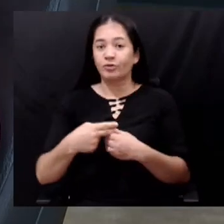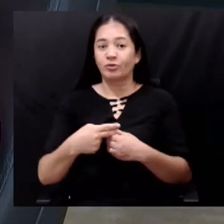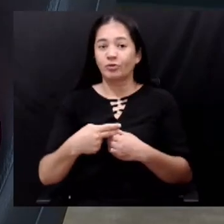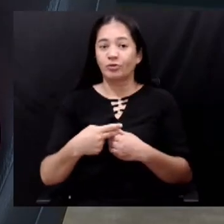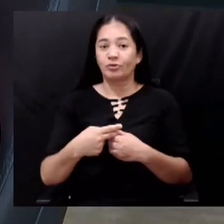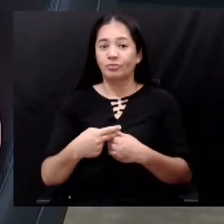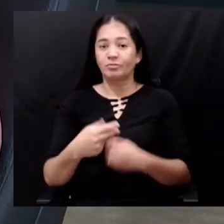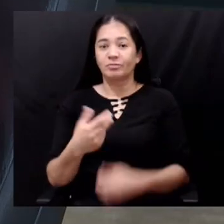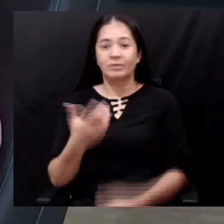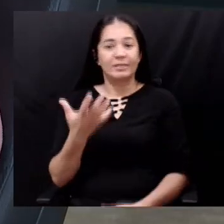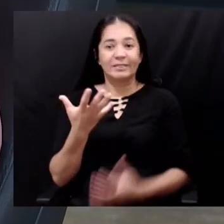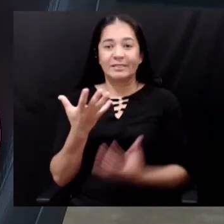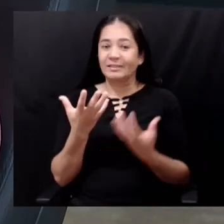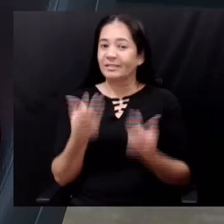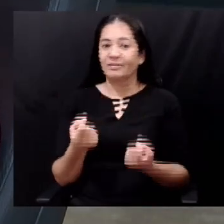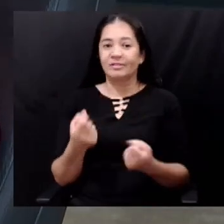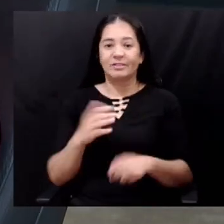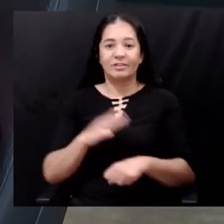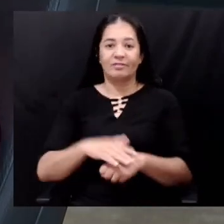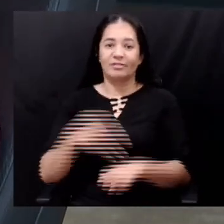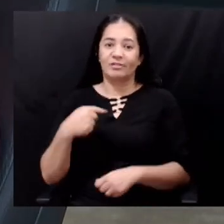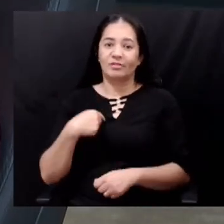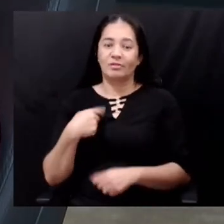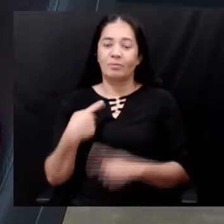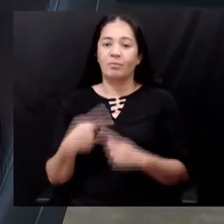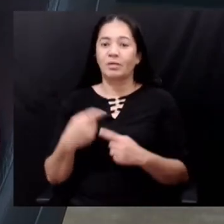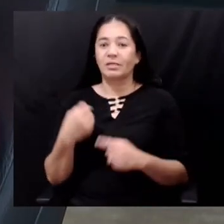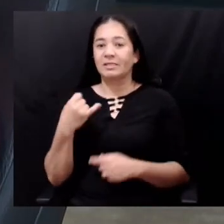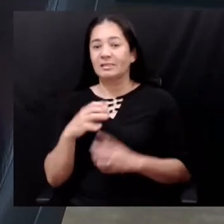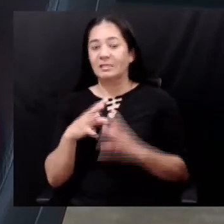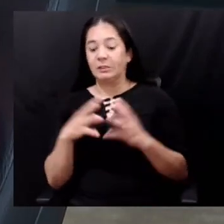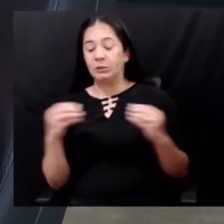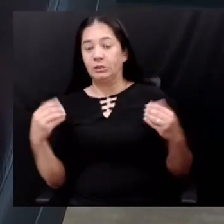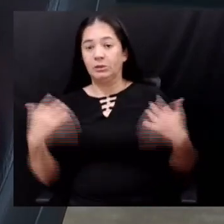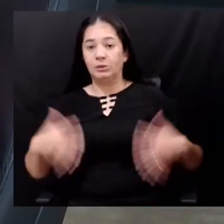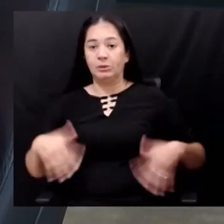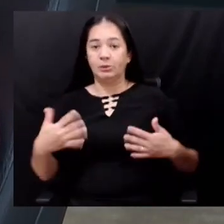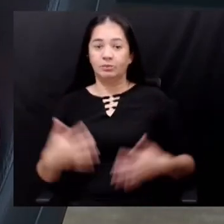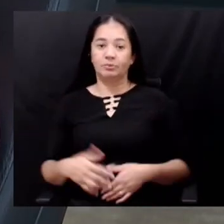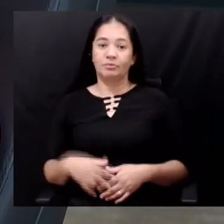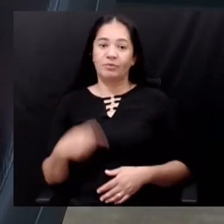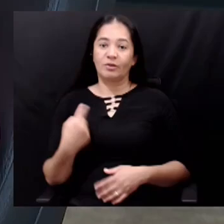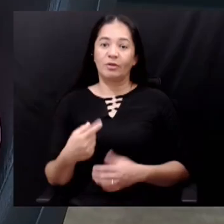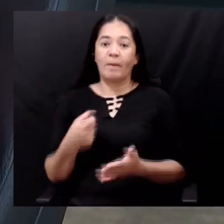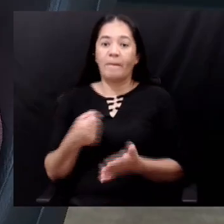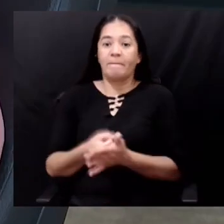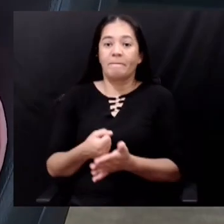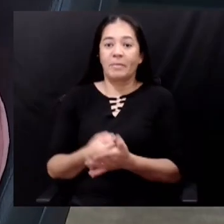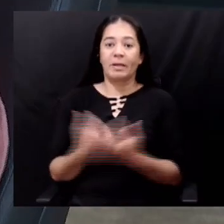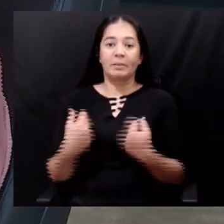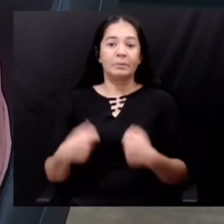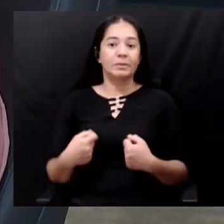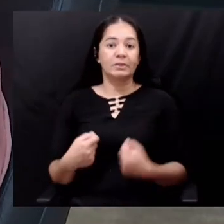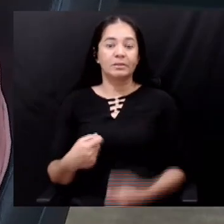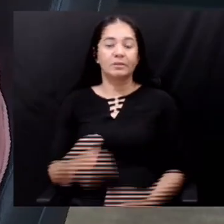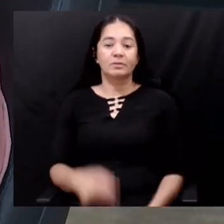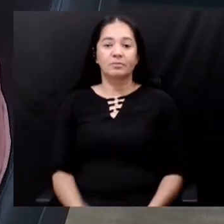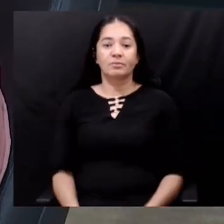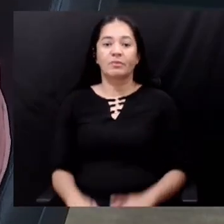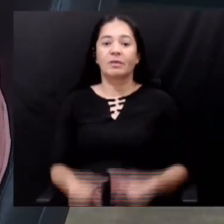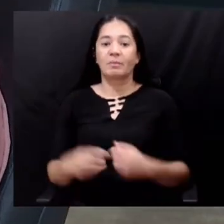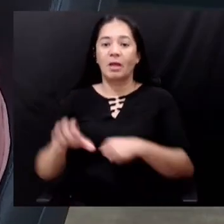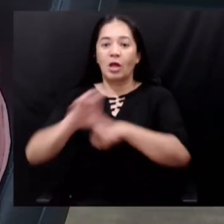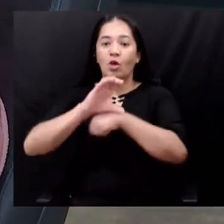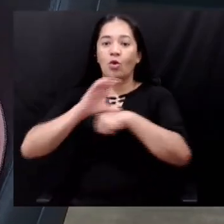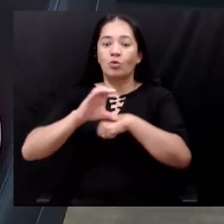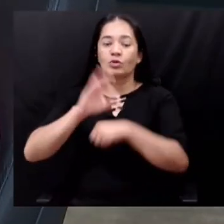falou que se sumir alguma coisa, a gente tem que pagar. Mas é um cursinho que já tem há 4 anos, a gente